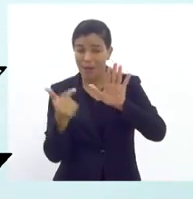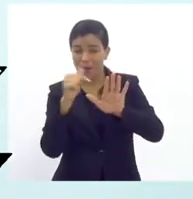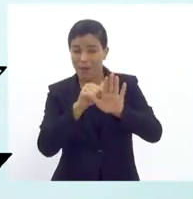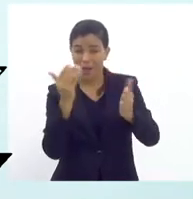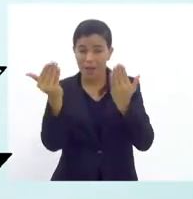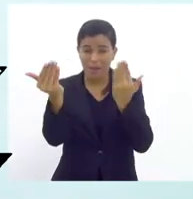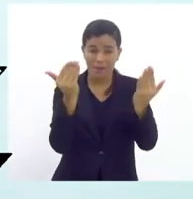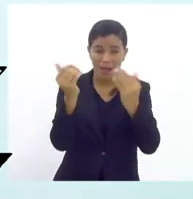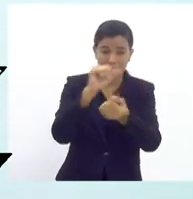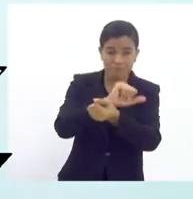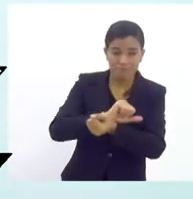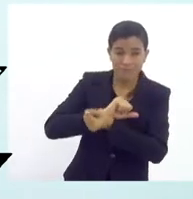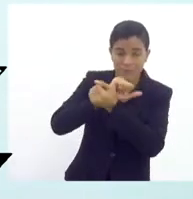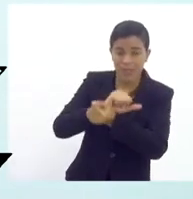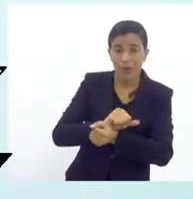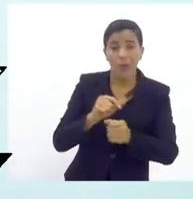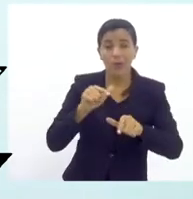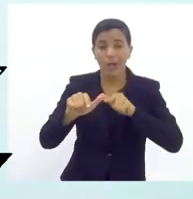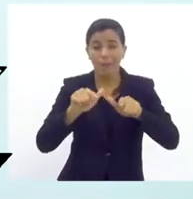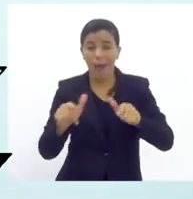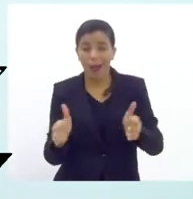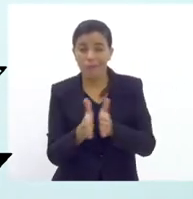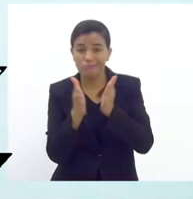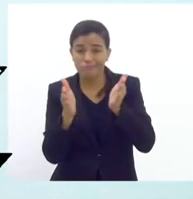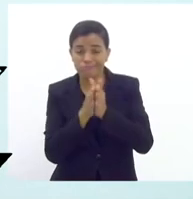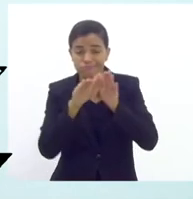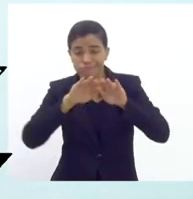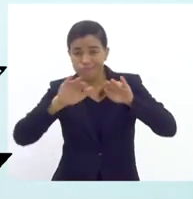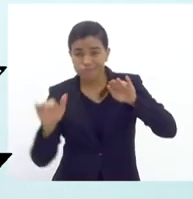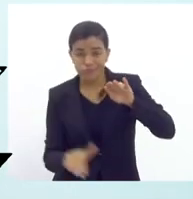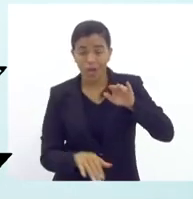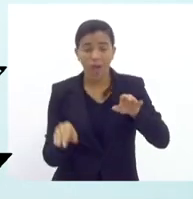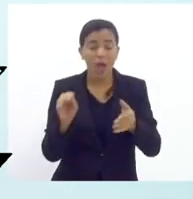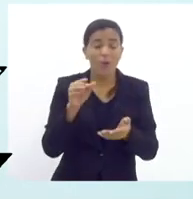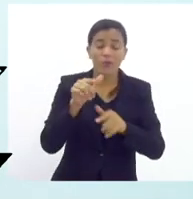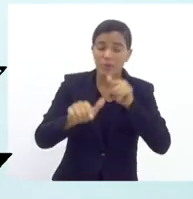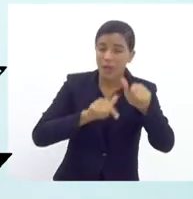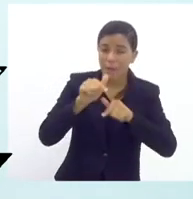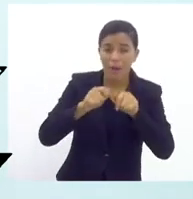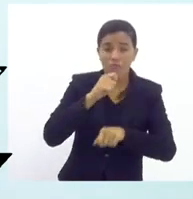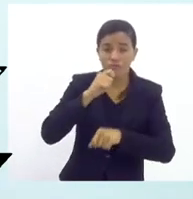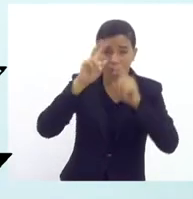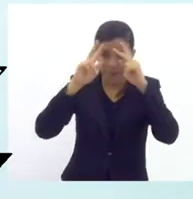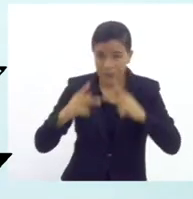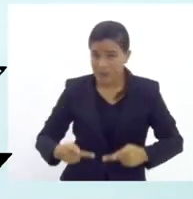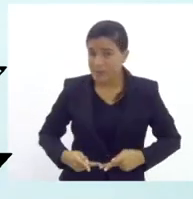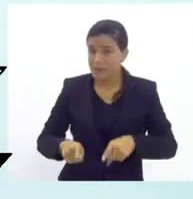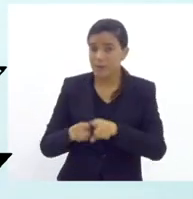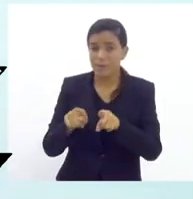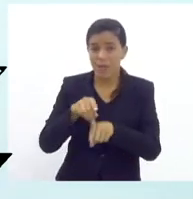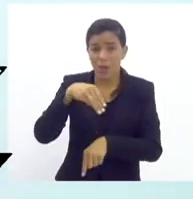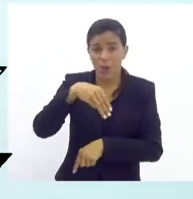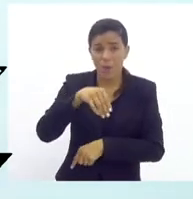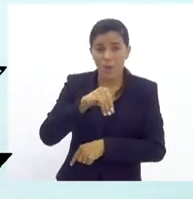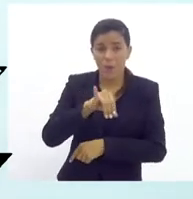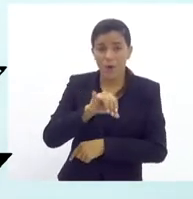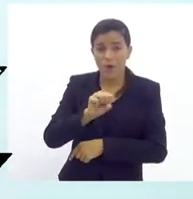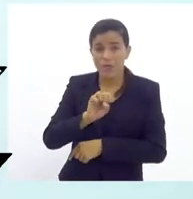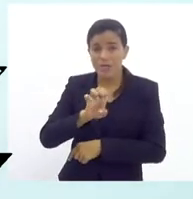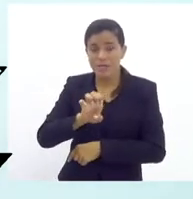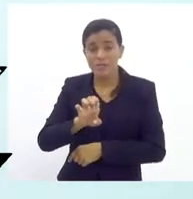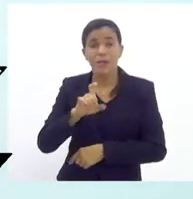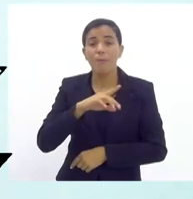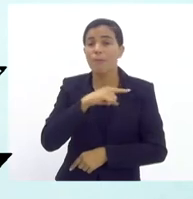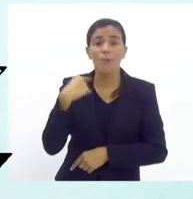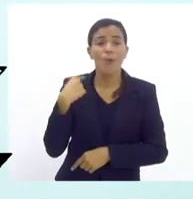o trabalho precarizado existe o trabalho desumanizante existe moísca bangam Bê foi morto por